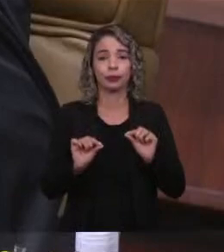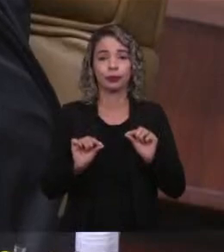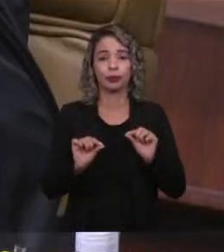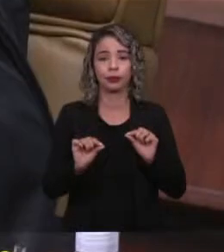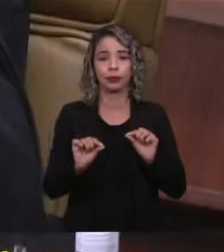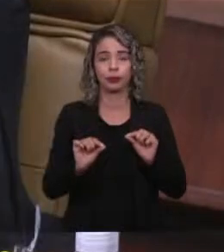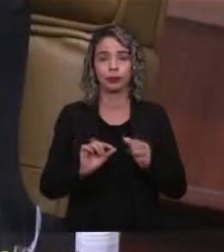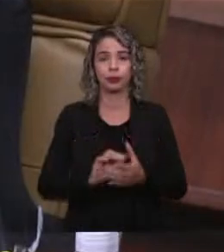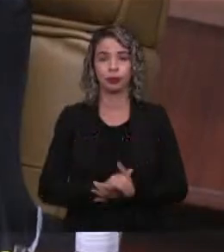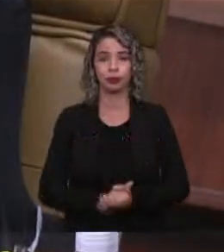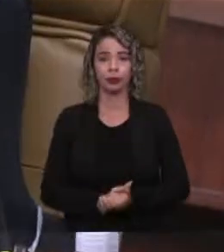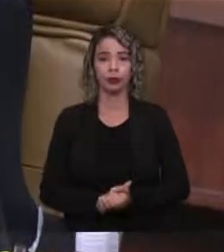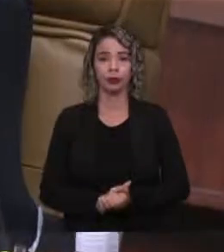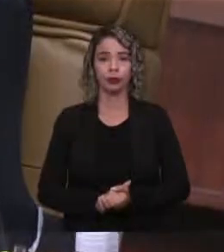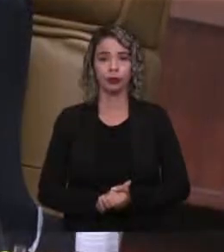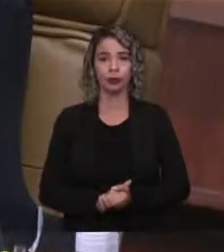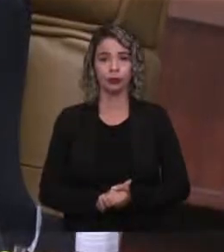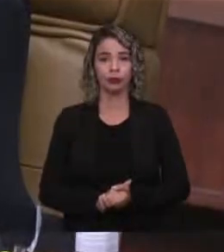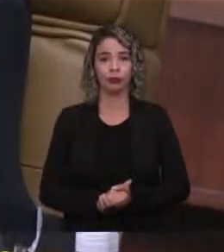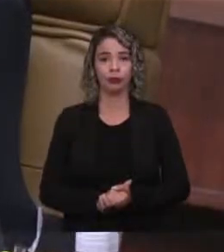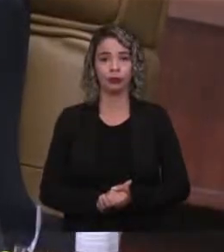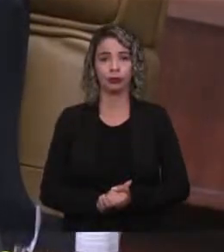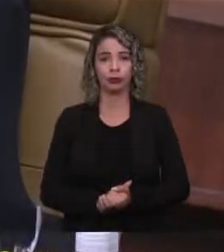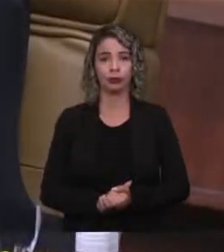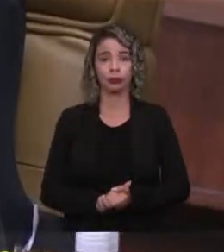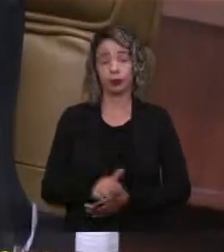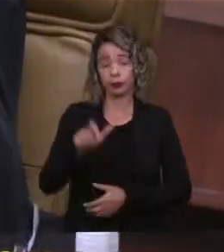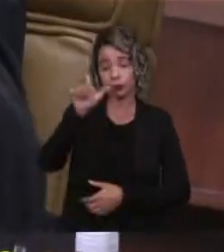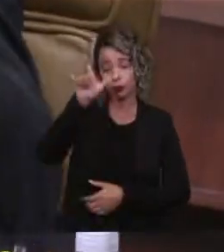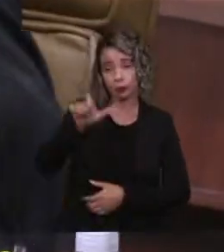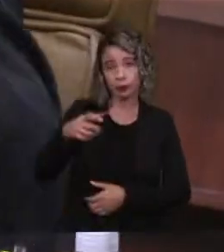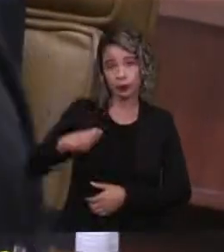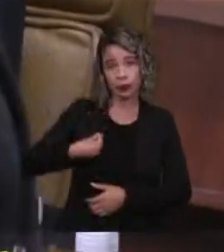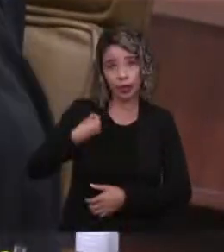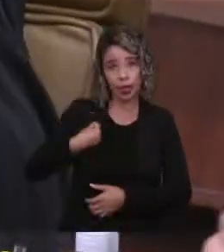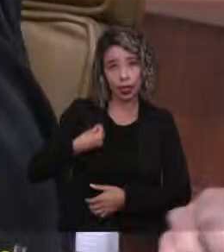a própria condição dele ali não era condição